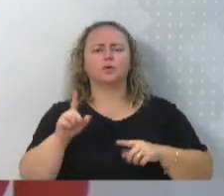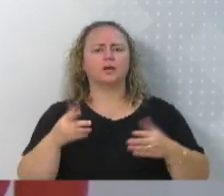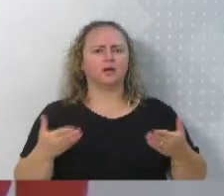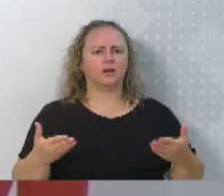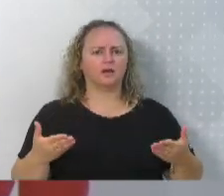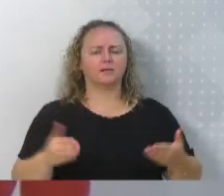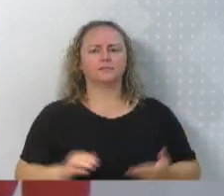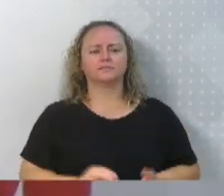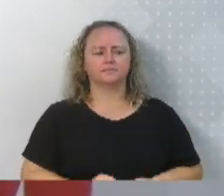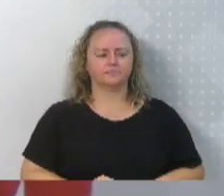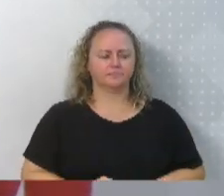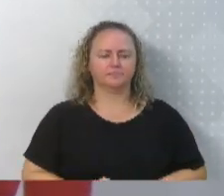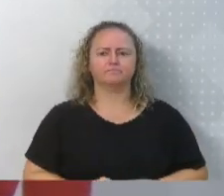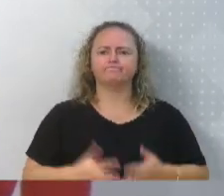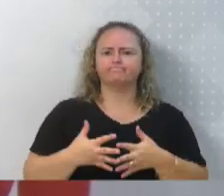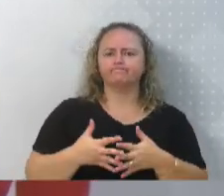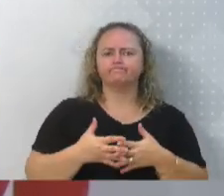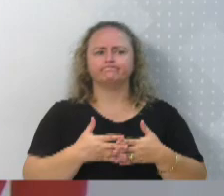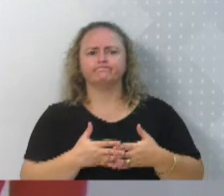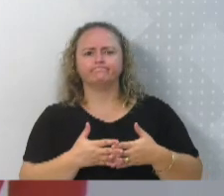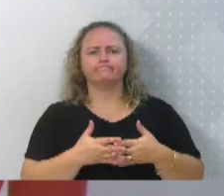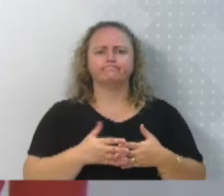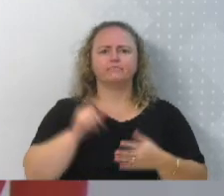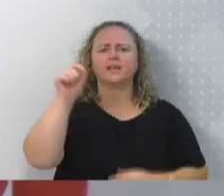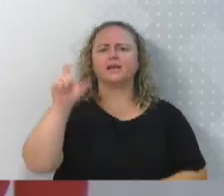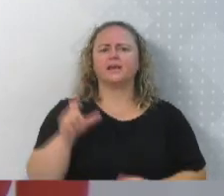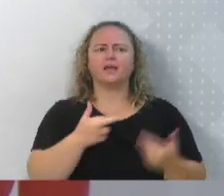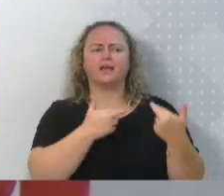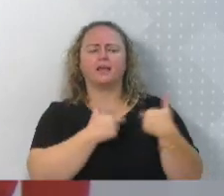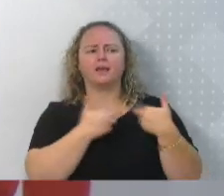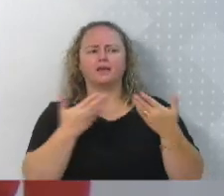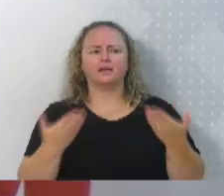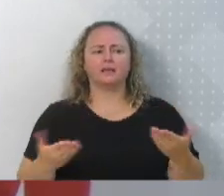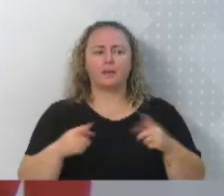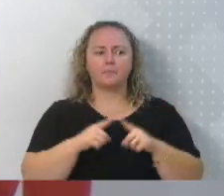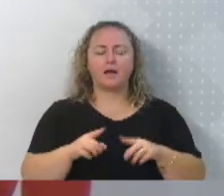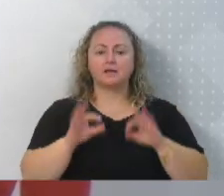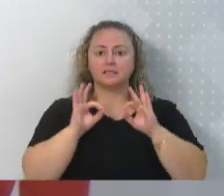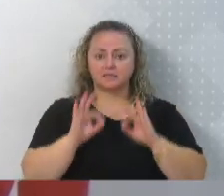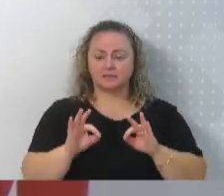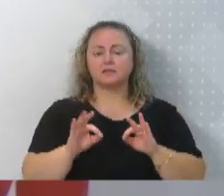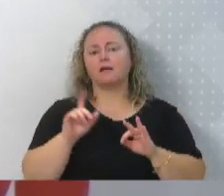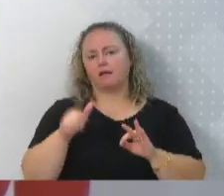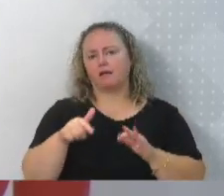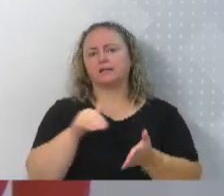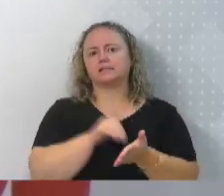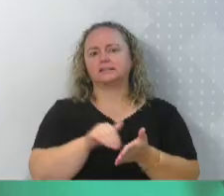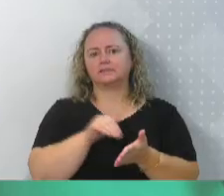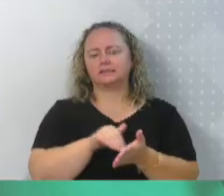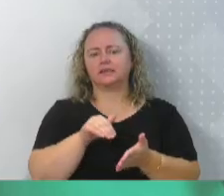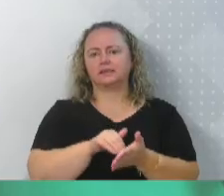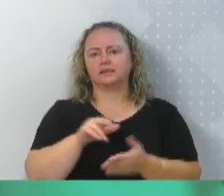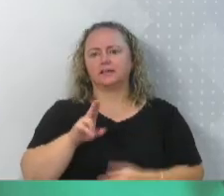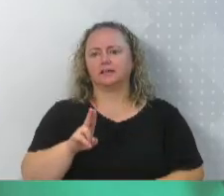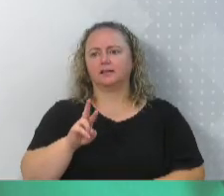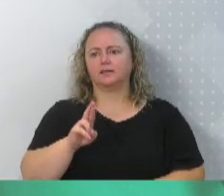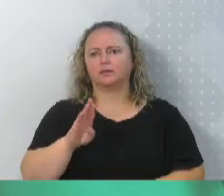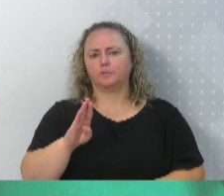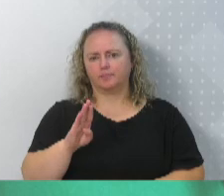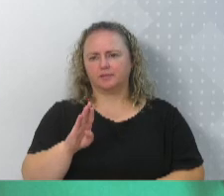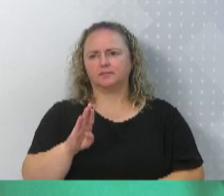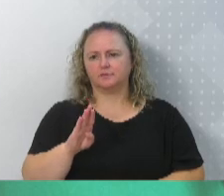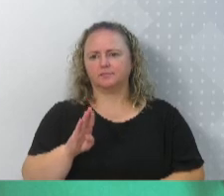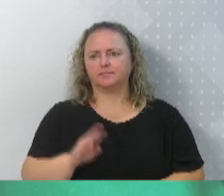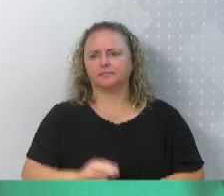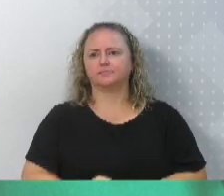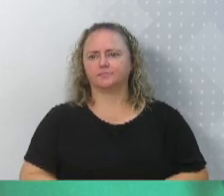lá até ficou um pouco confuso de quem que era a competência né Mas de fato a competência é da secretaria de serviços urbanos e aí